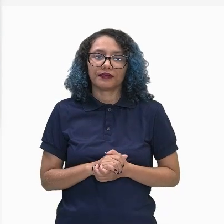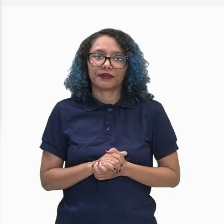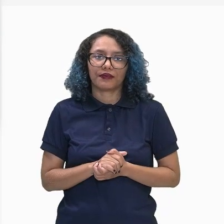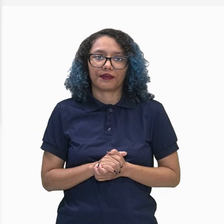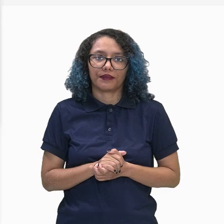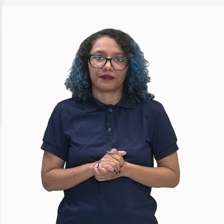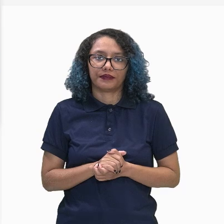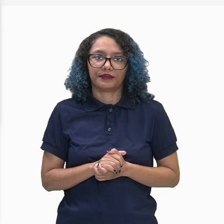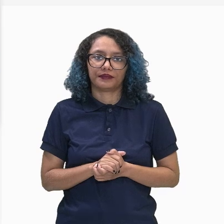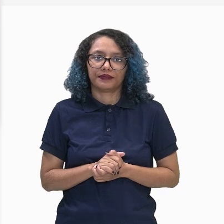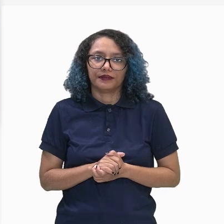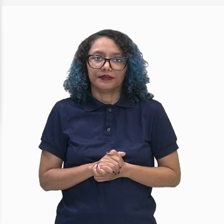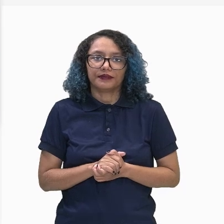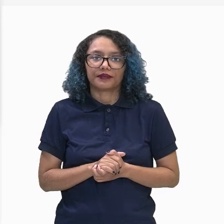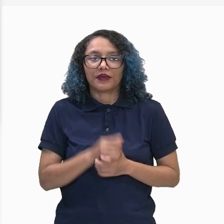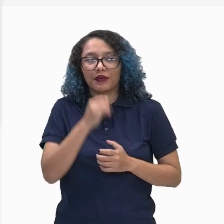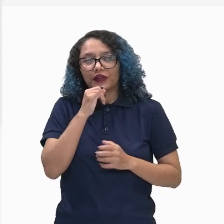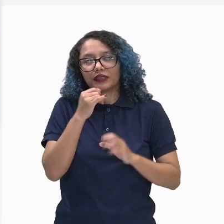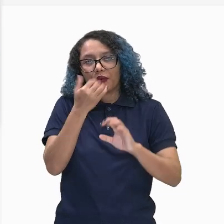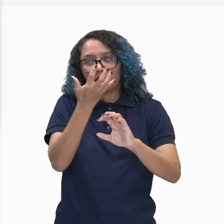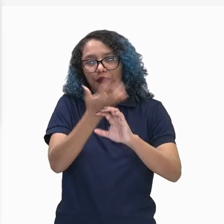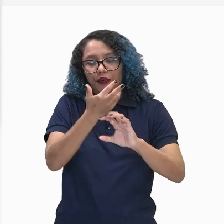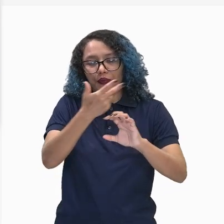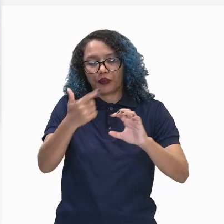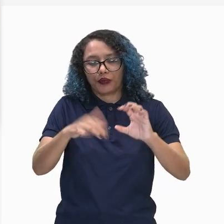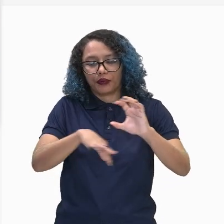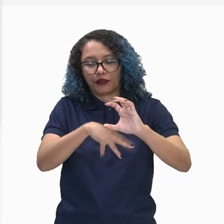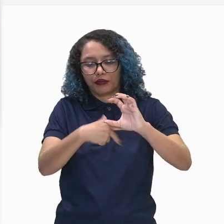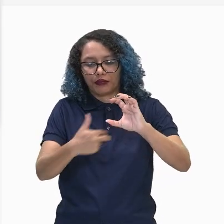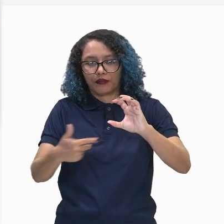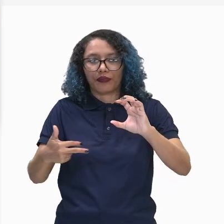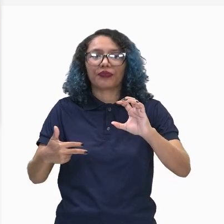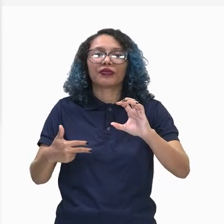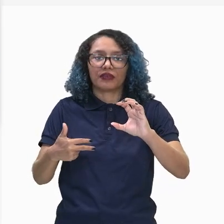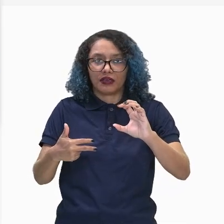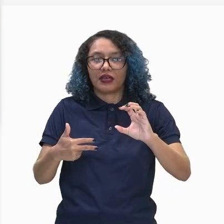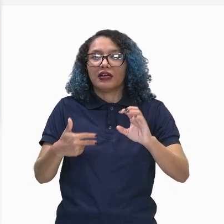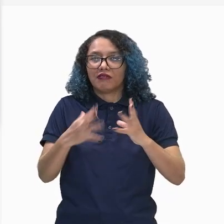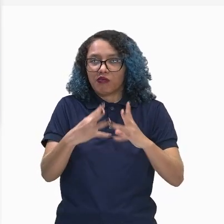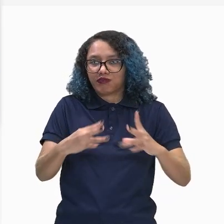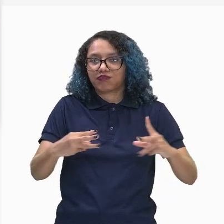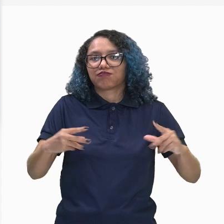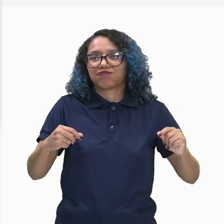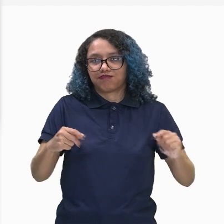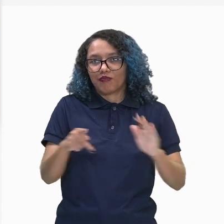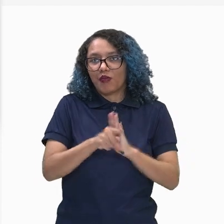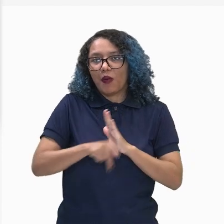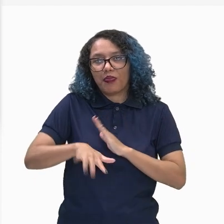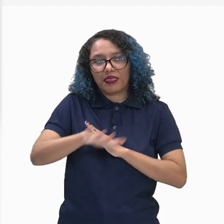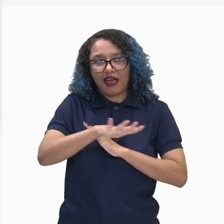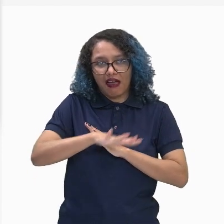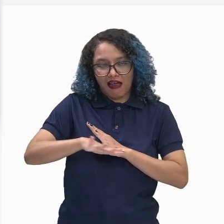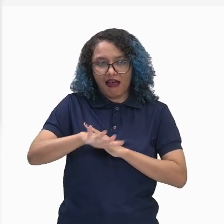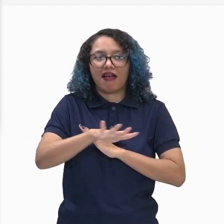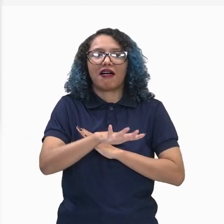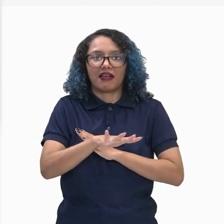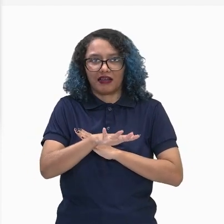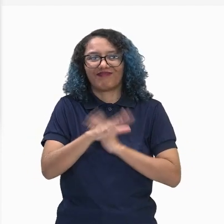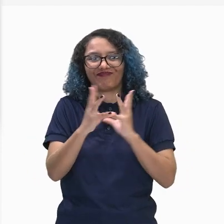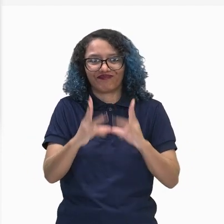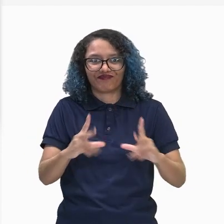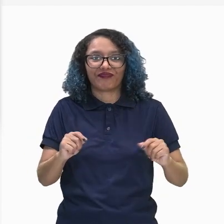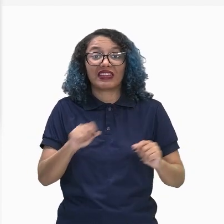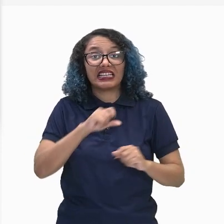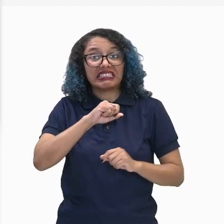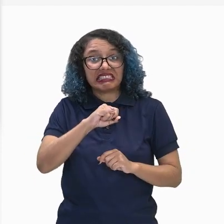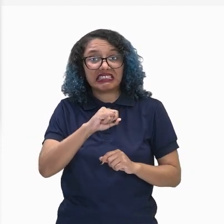imagem, perdas de flora e fauna aquática e terrestre nativas. Quando você constrói uma hidrelétrica,